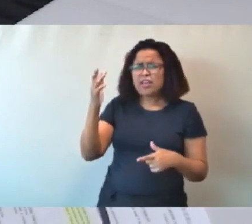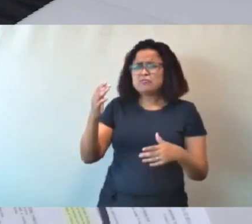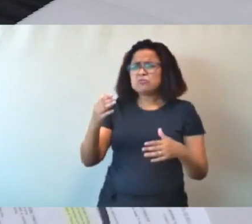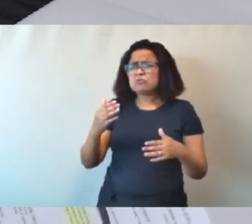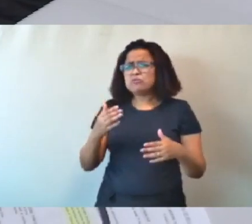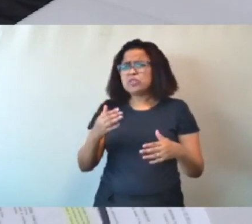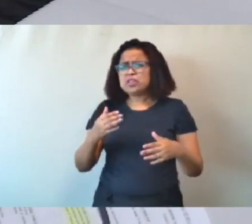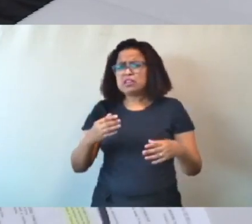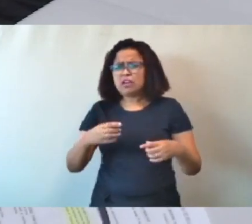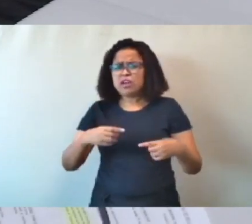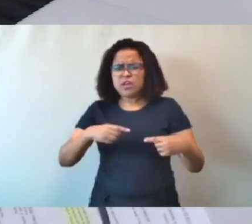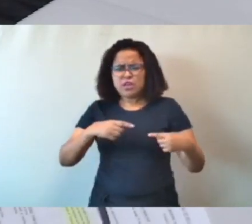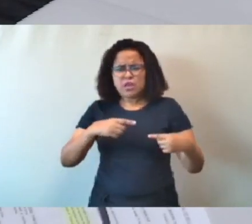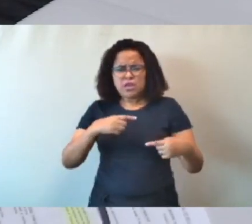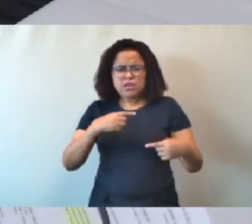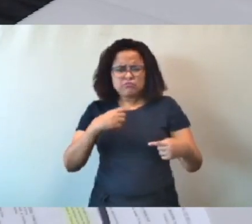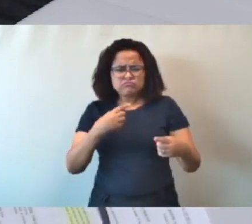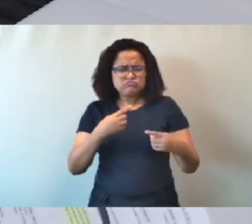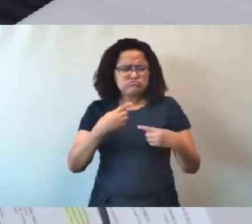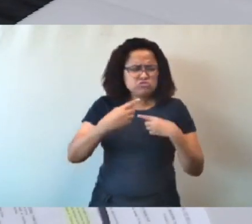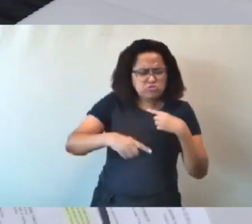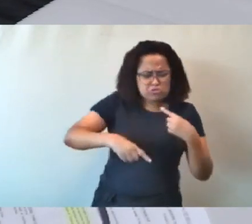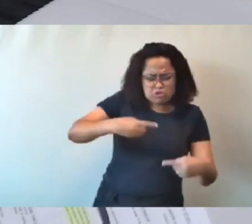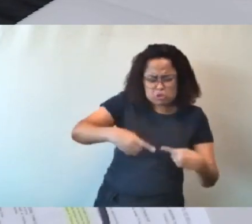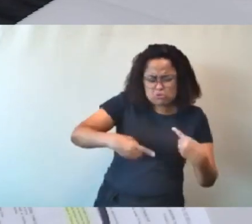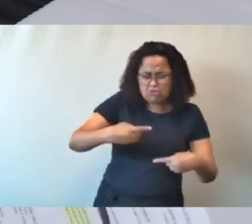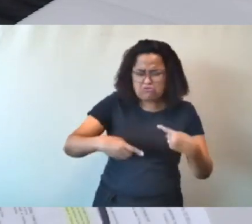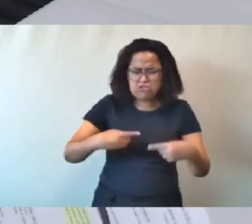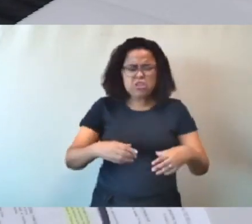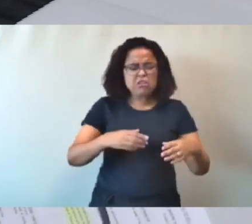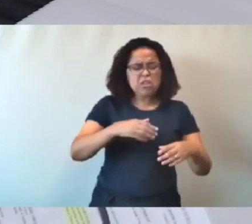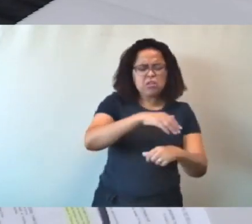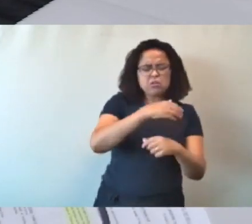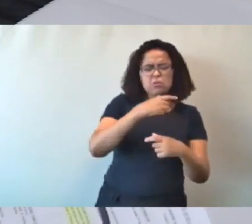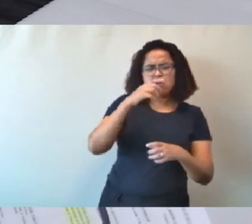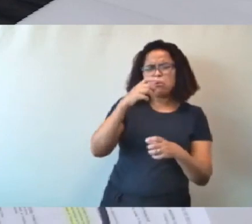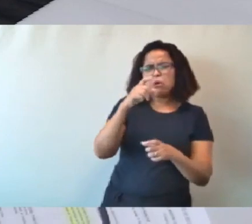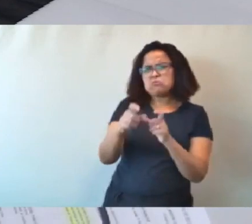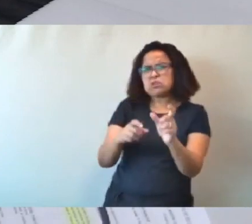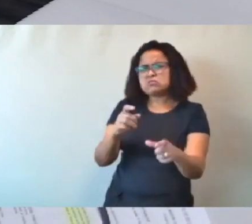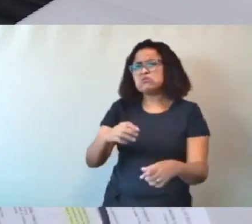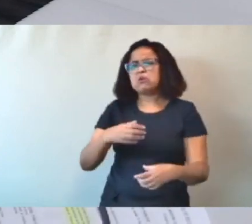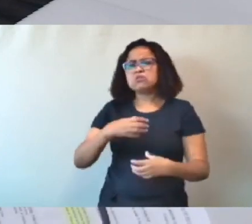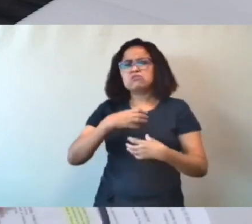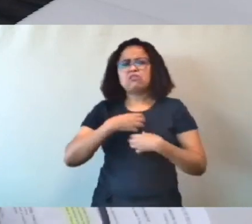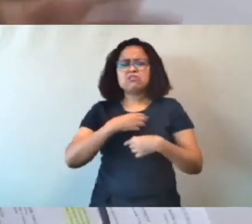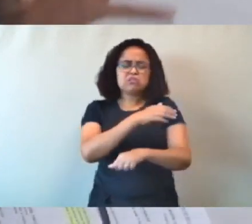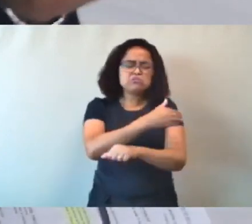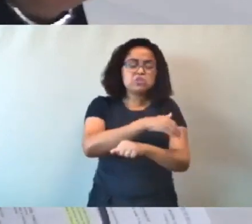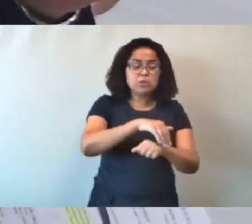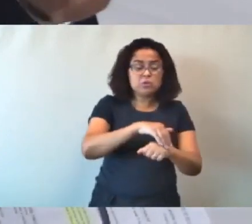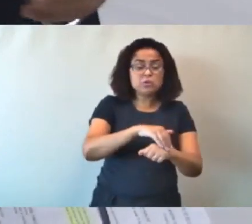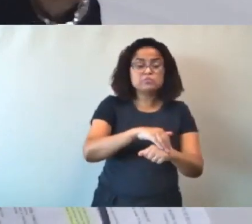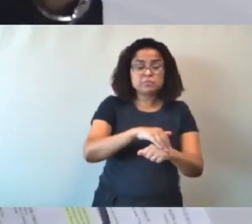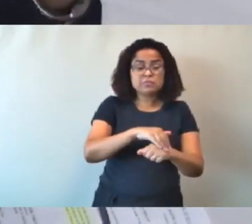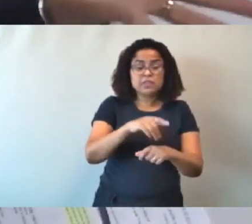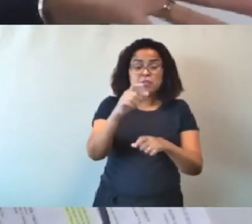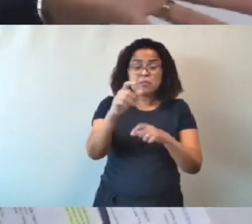questionando com a Guarda Municipal, com a Defesa Civil, com respeito ao índice de pessoas drogadas, enfim. Não sei